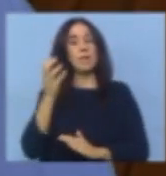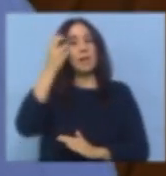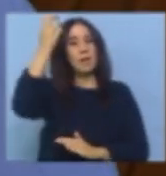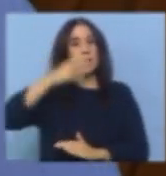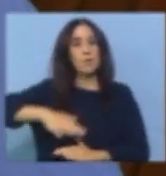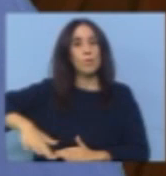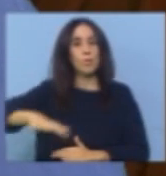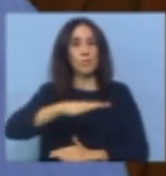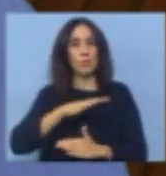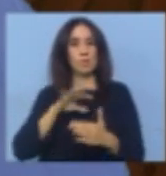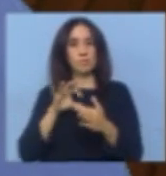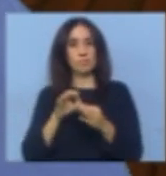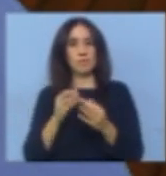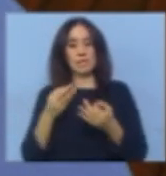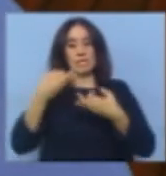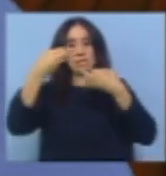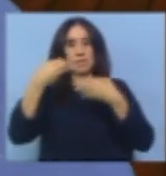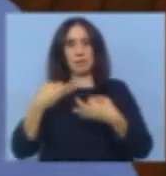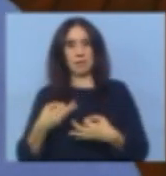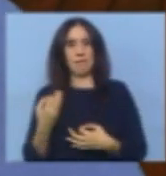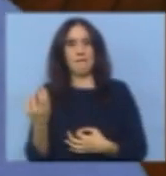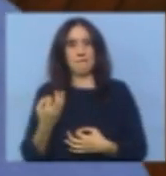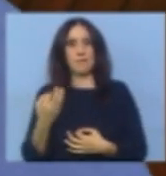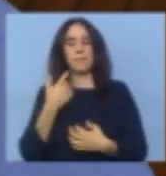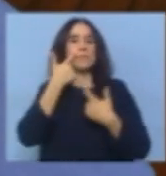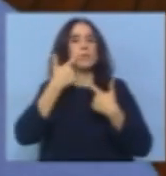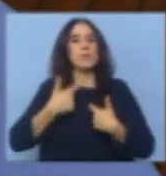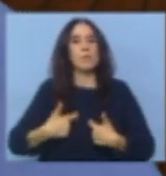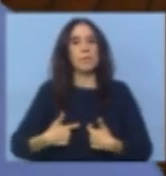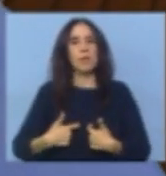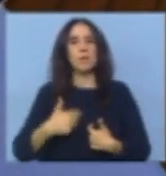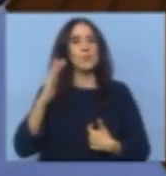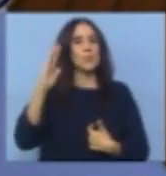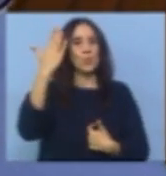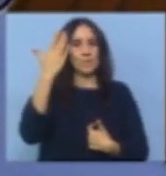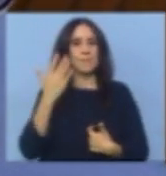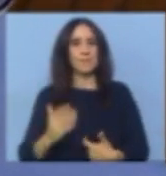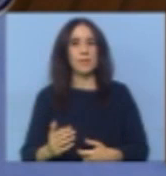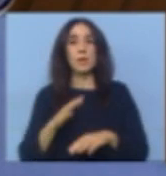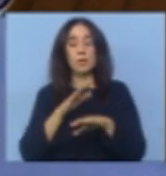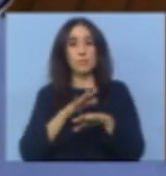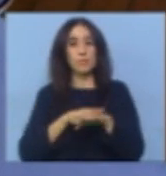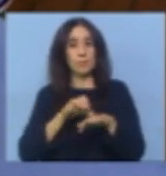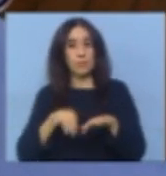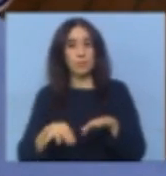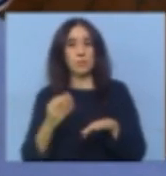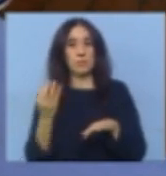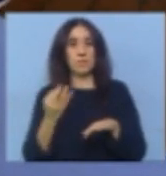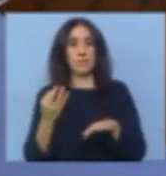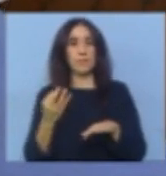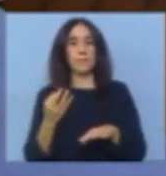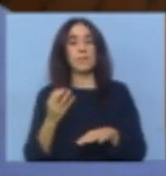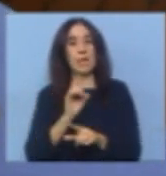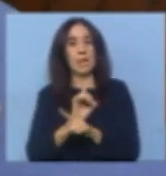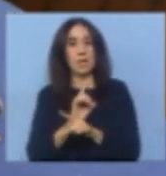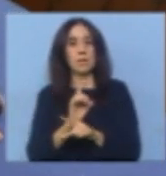em ordem a que a dignidade, de facto, do ser humano esteja em primeiro lugar. Por isso, de algum modo, ao remeter